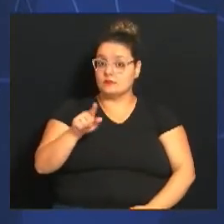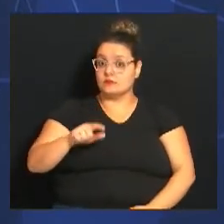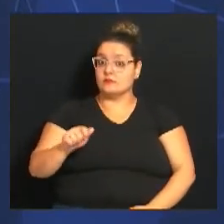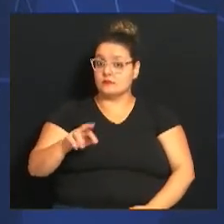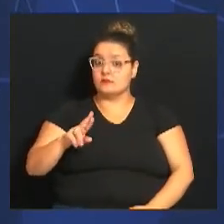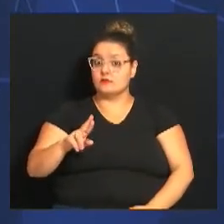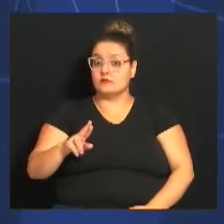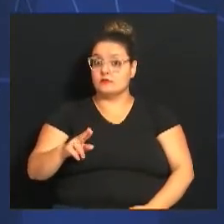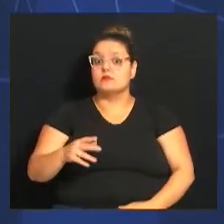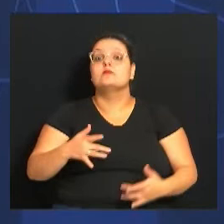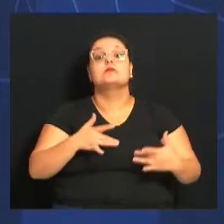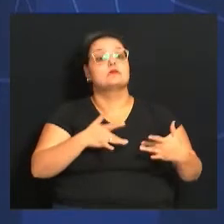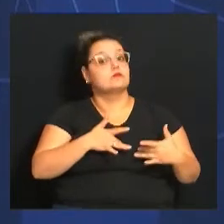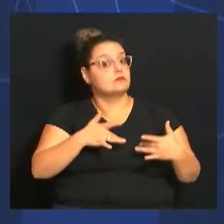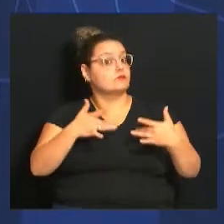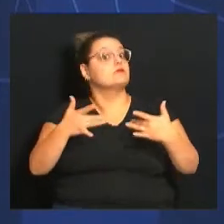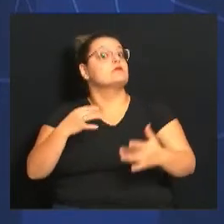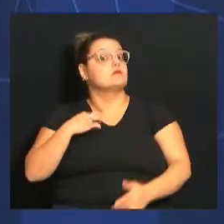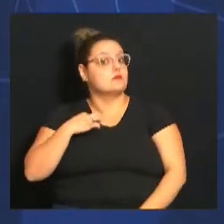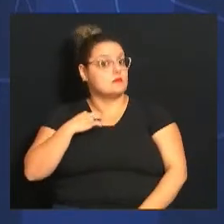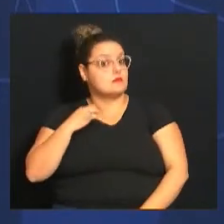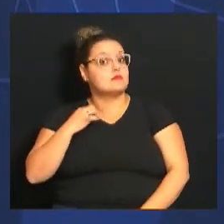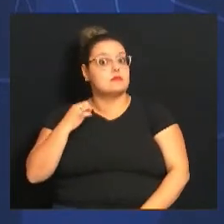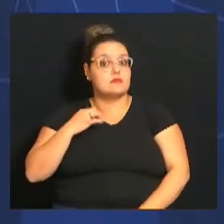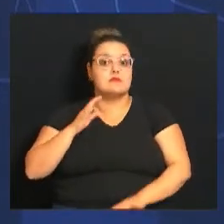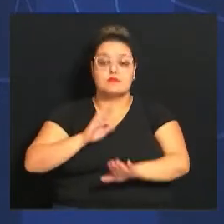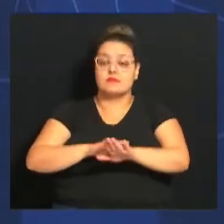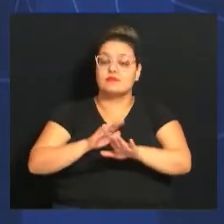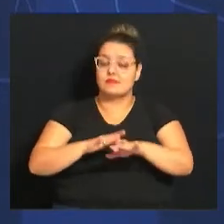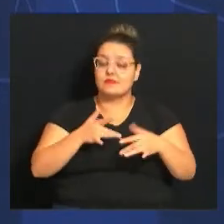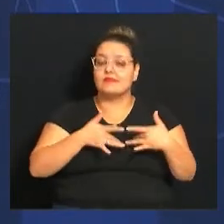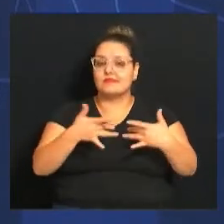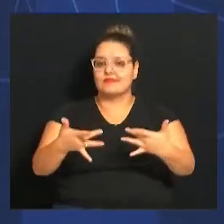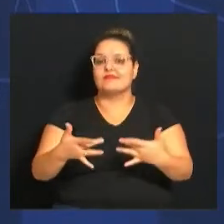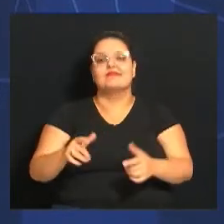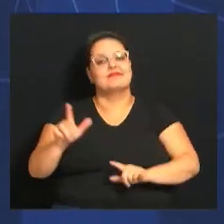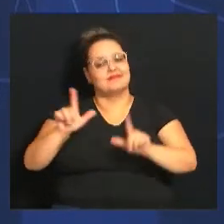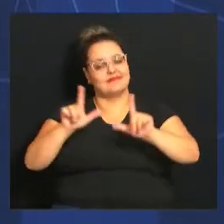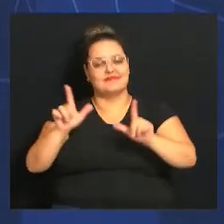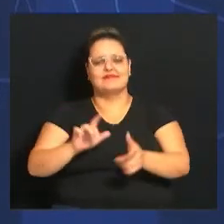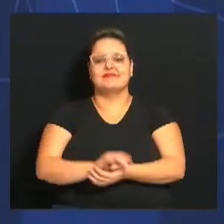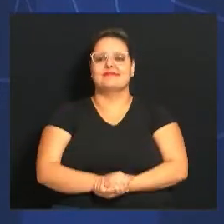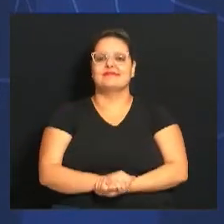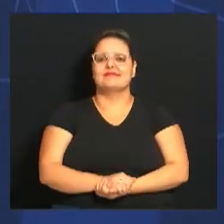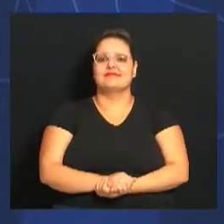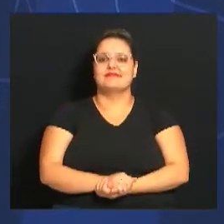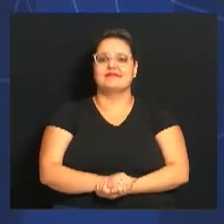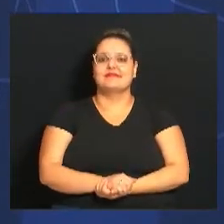de voluntários. É Ação e Solidariedade na sua tela.